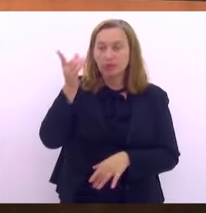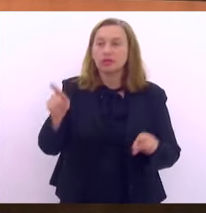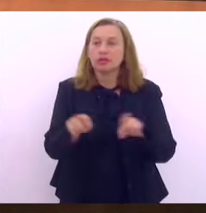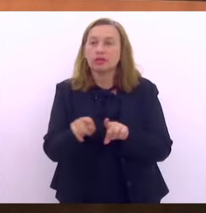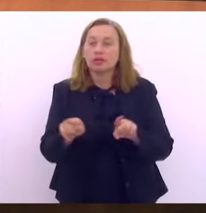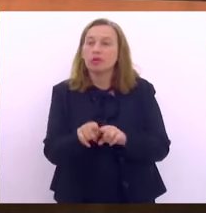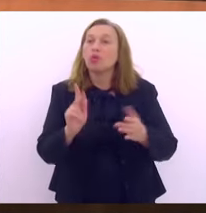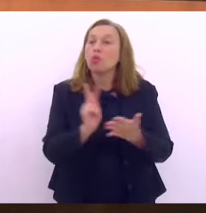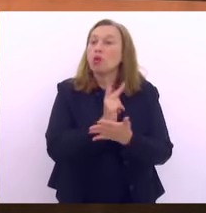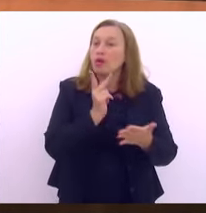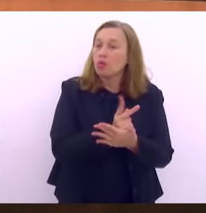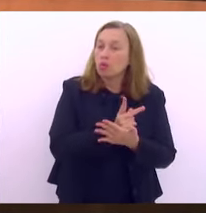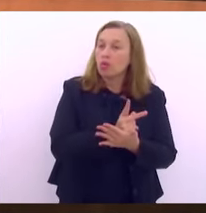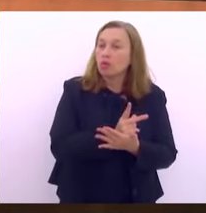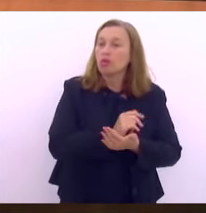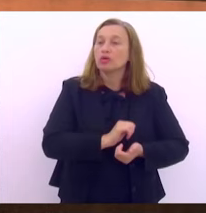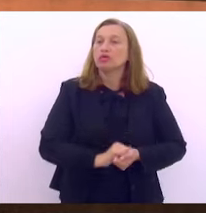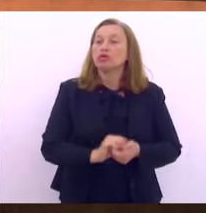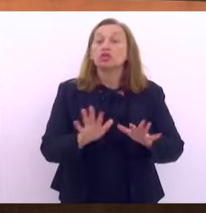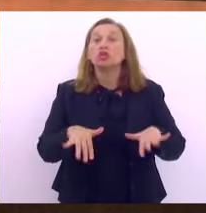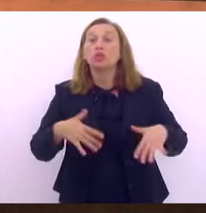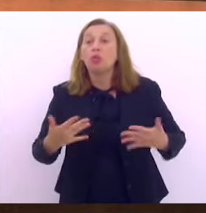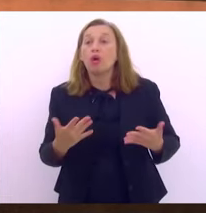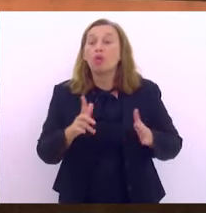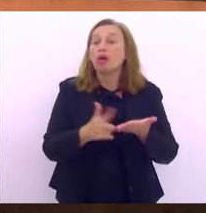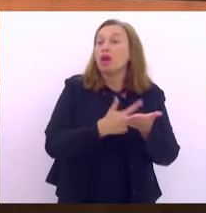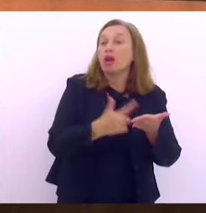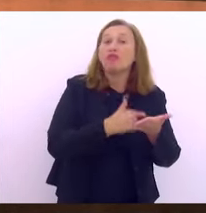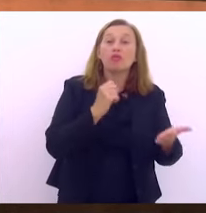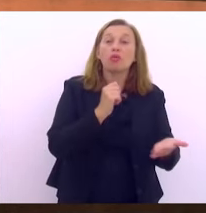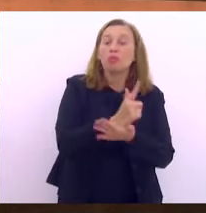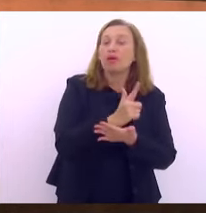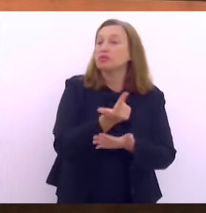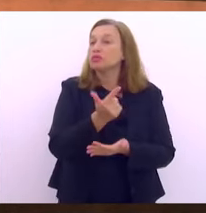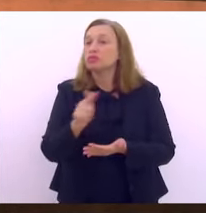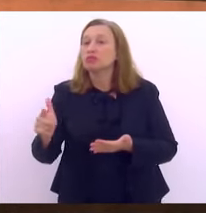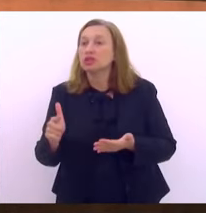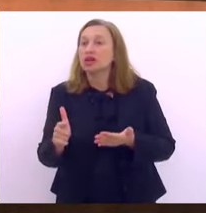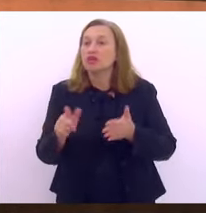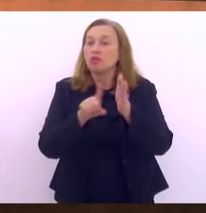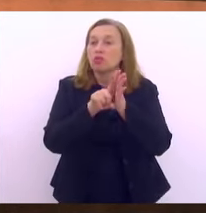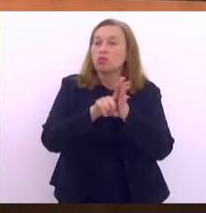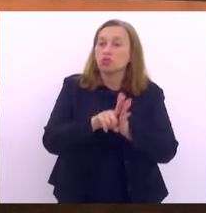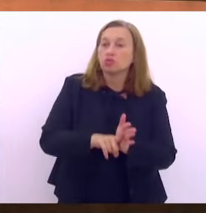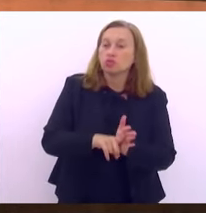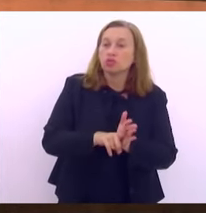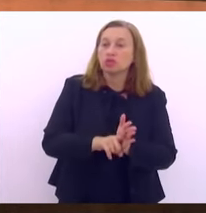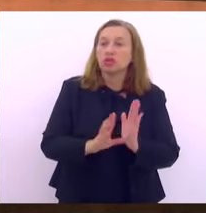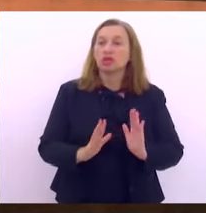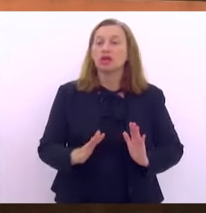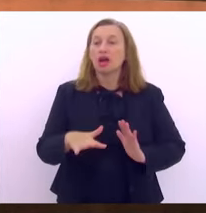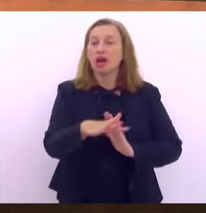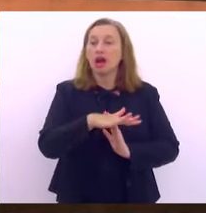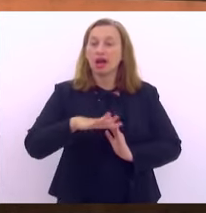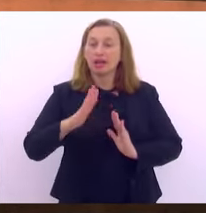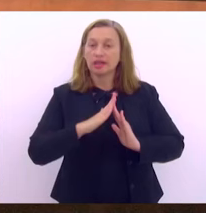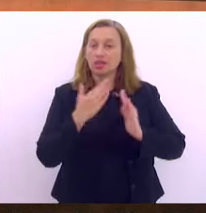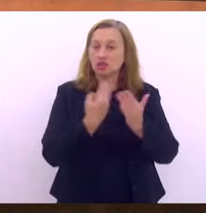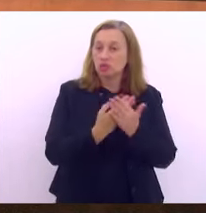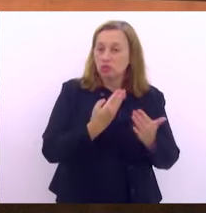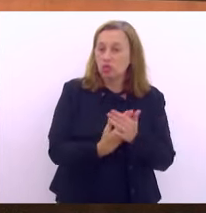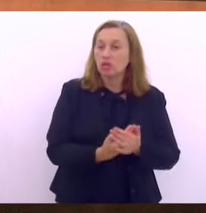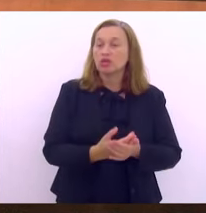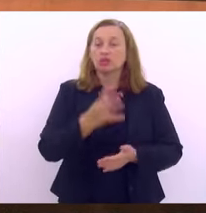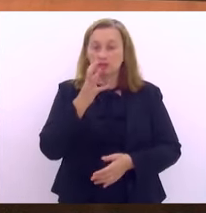irregularidades na definição de quais livros seriam comprados, pois não houve sequer consulta à comunidade escolar. A gente fez